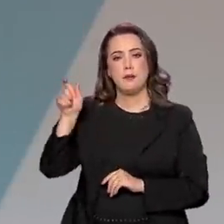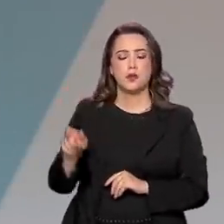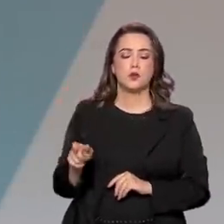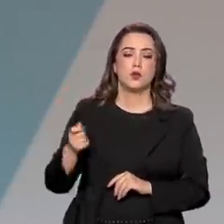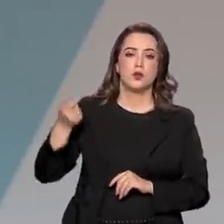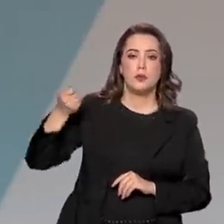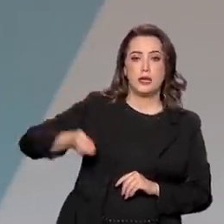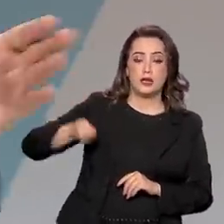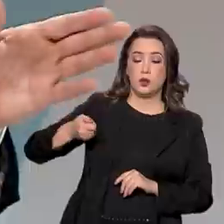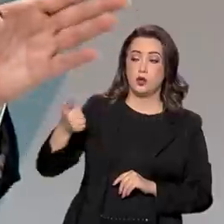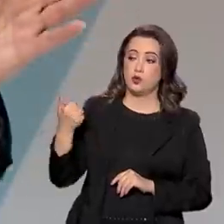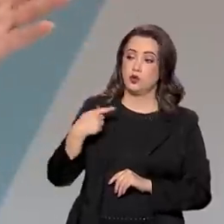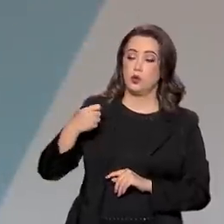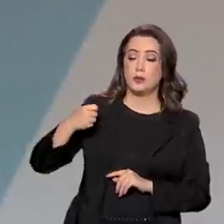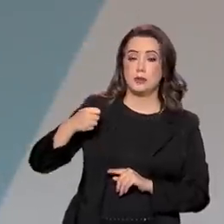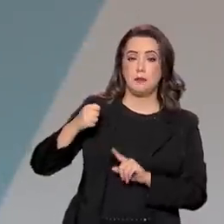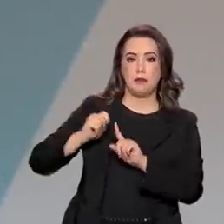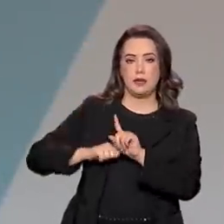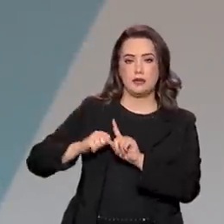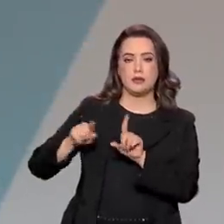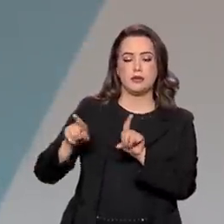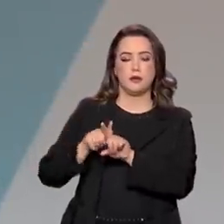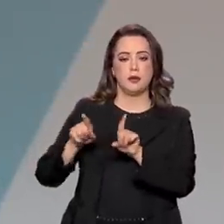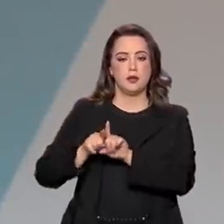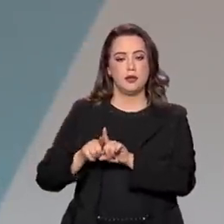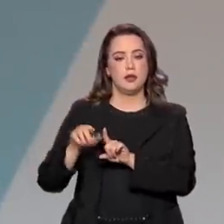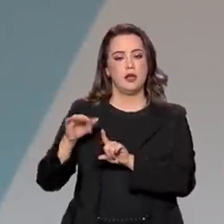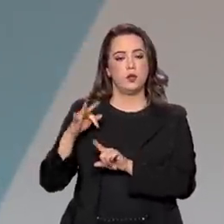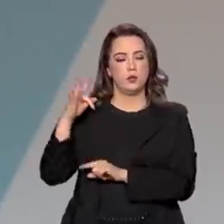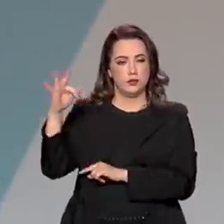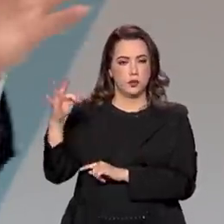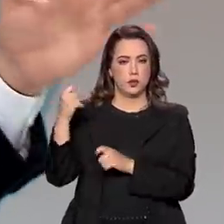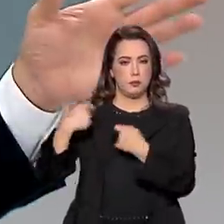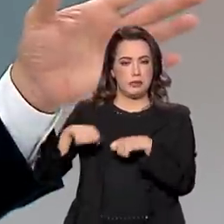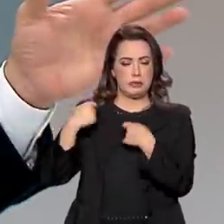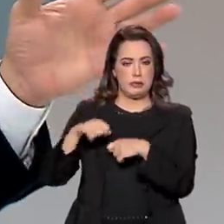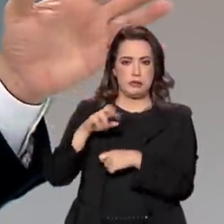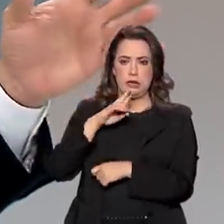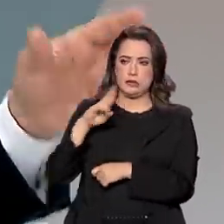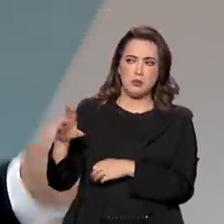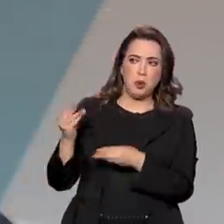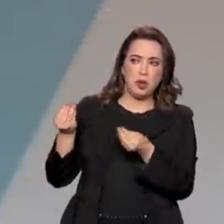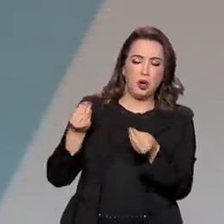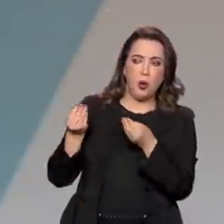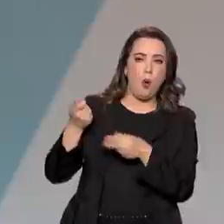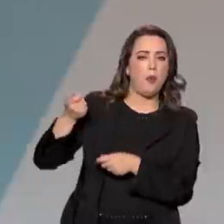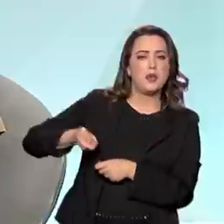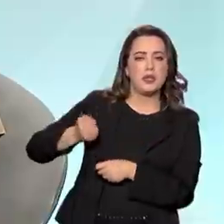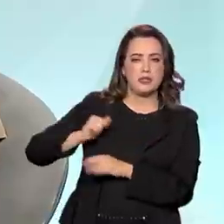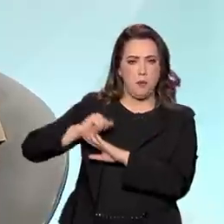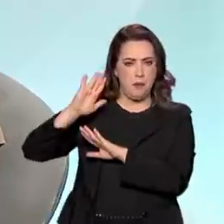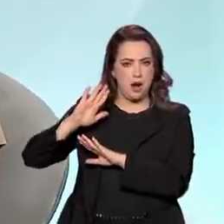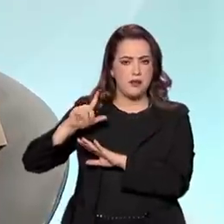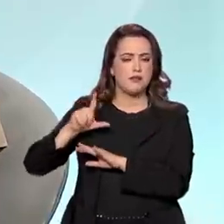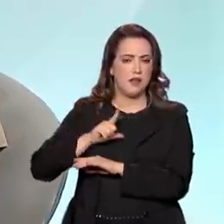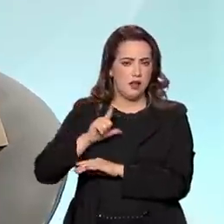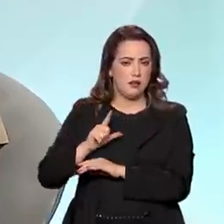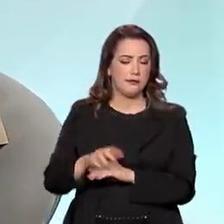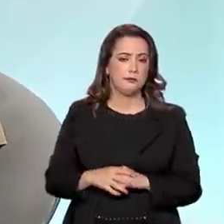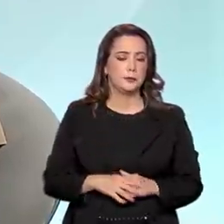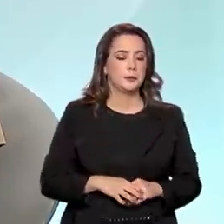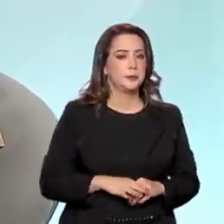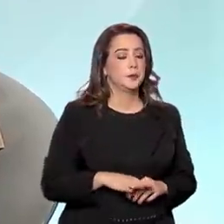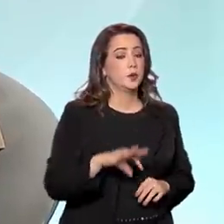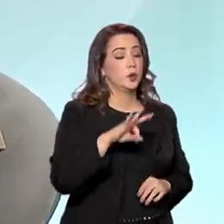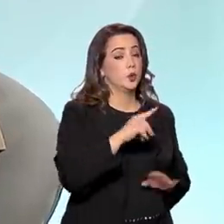o serviço obrigatório de 12 meses eles também têm obrigações futuras relacionadas ao serviço militar todo